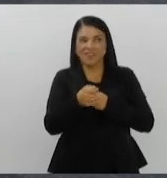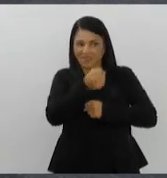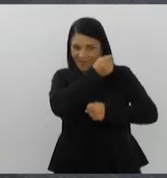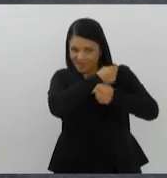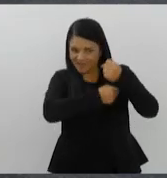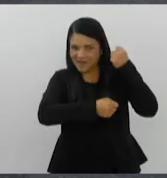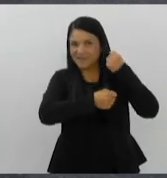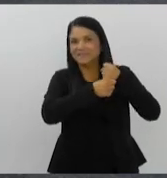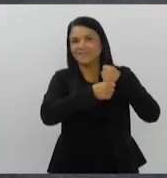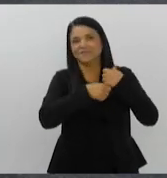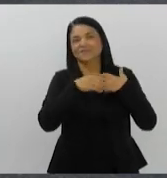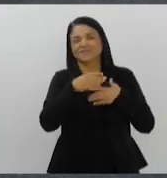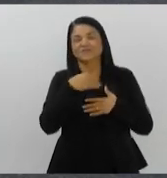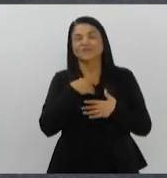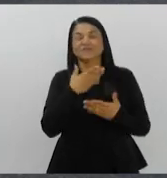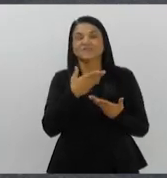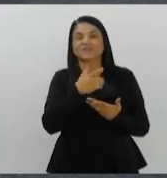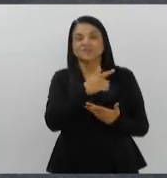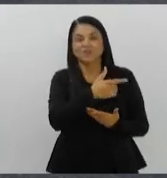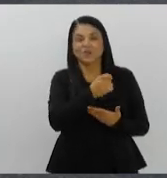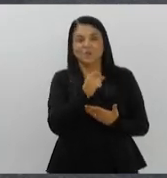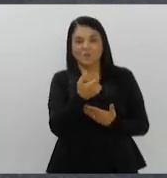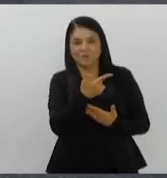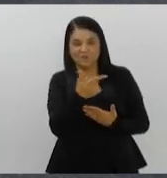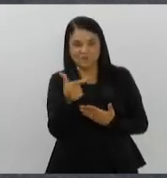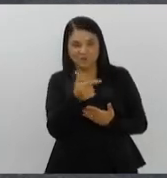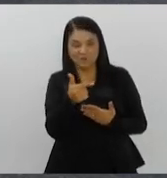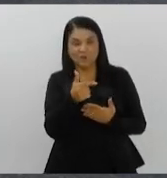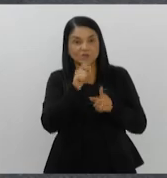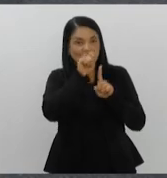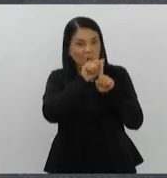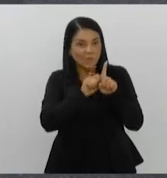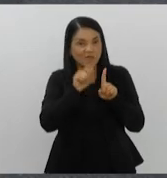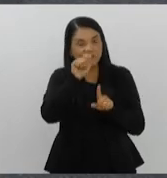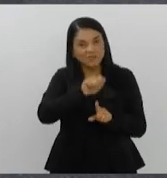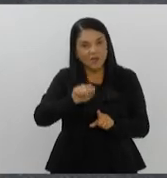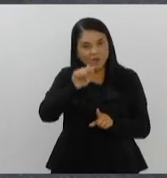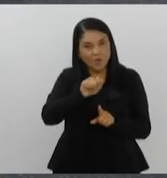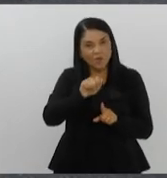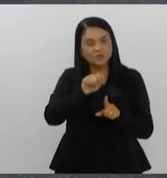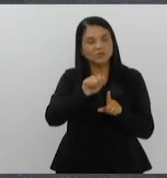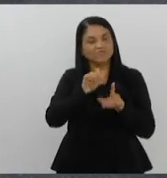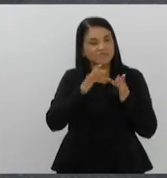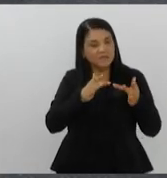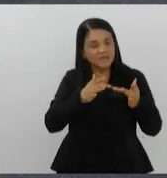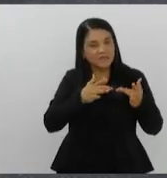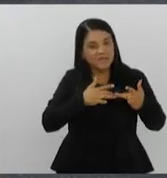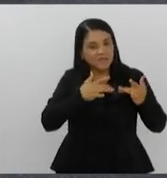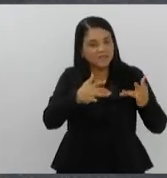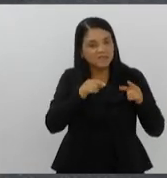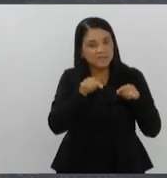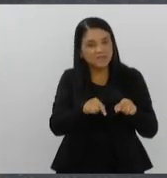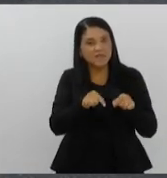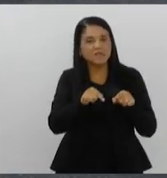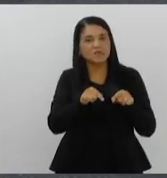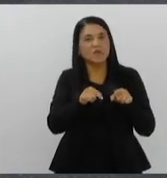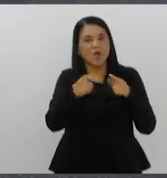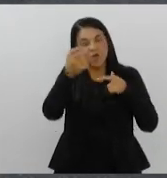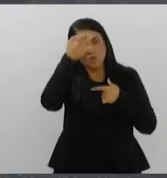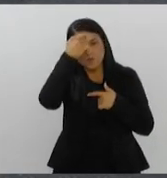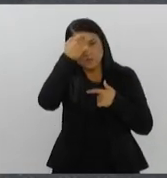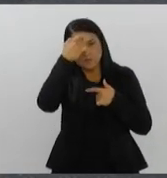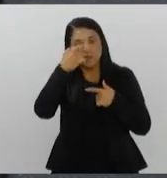Eu já ainda estou no ano passado. Que torna o mês de agosto esse período dedicado à conscientização e o combate à violência contra a